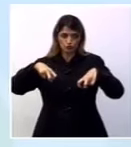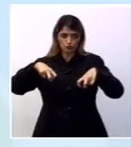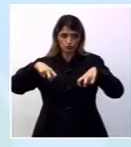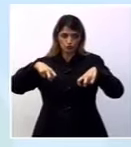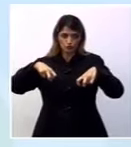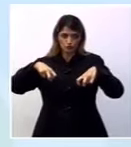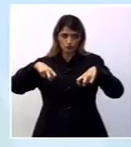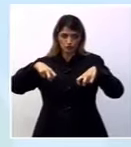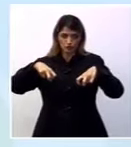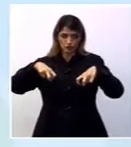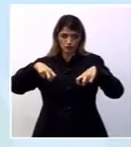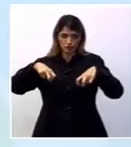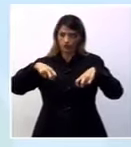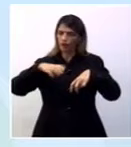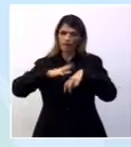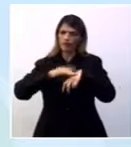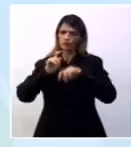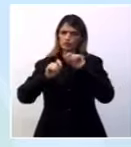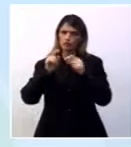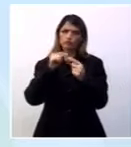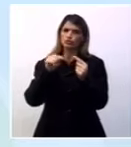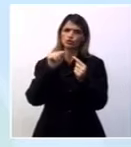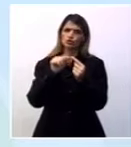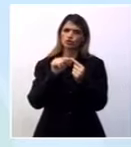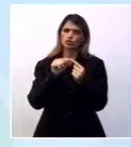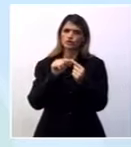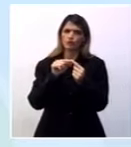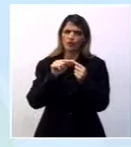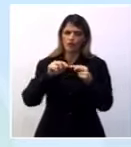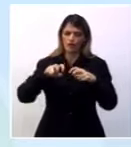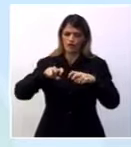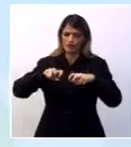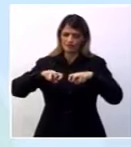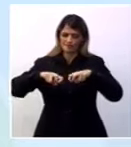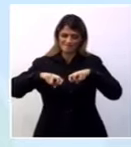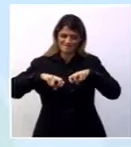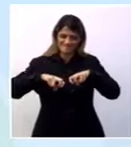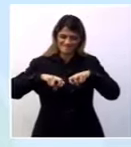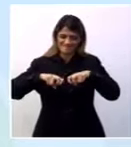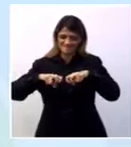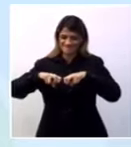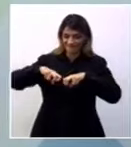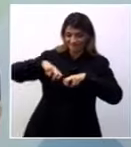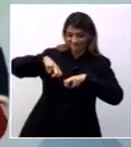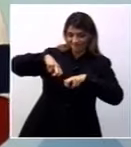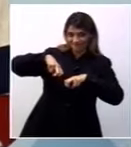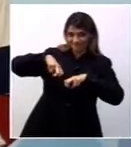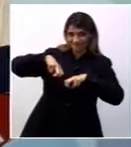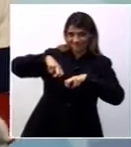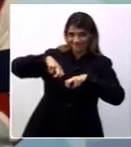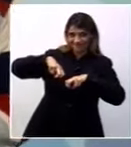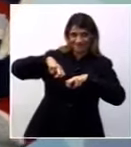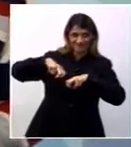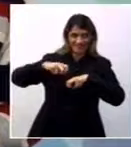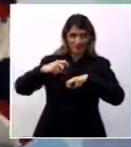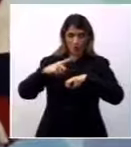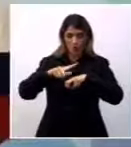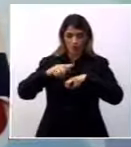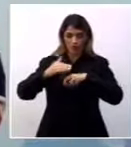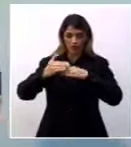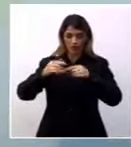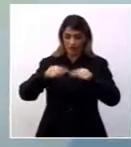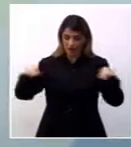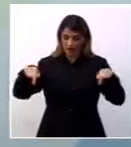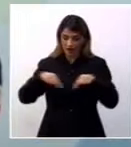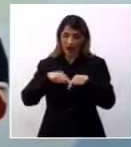Nesse caso, nós fizemos o quê? O objetivo foi deslocar, né, deslocar a outra aluna para fora do setor